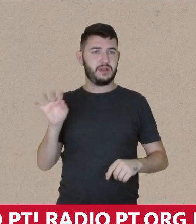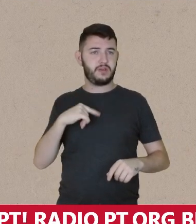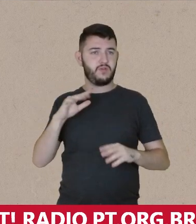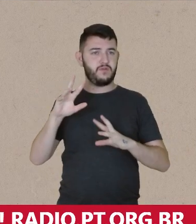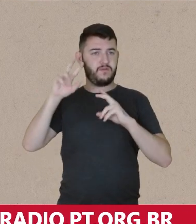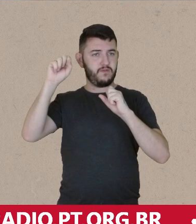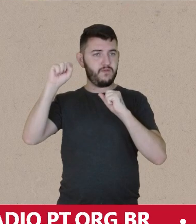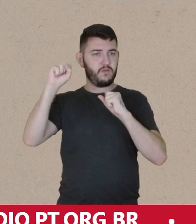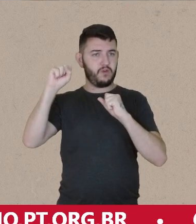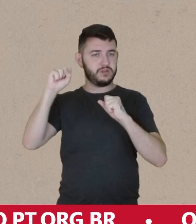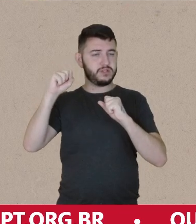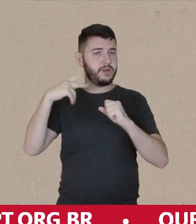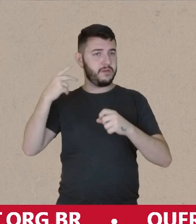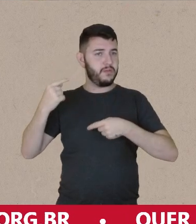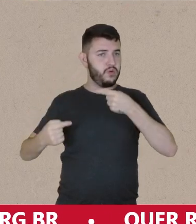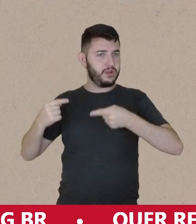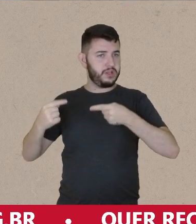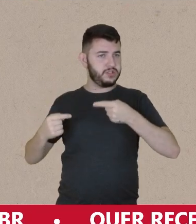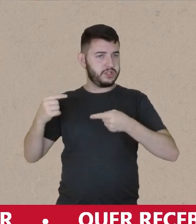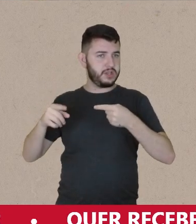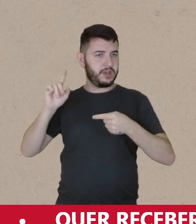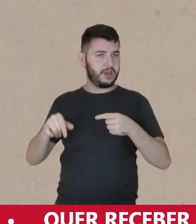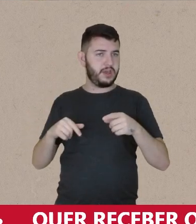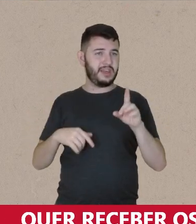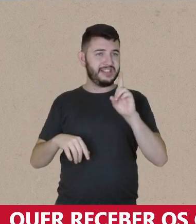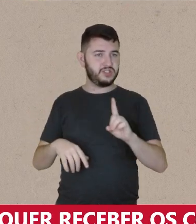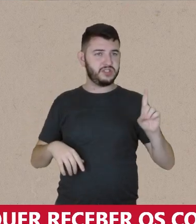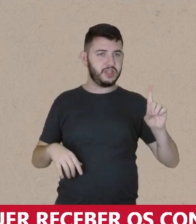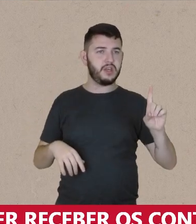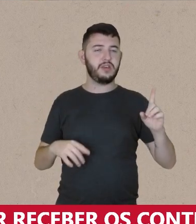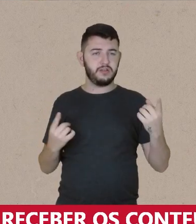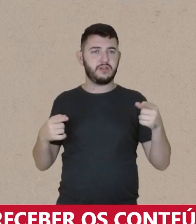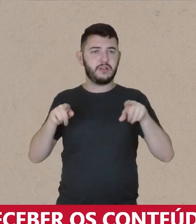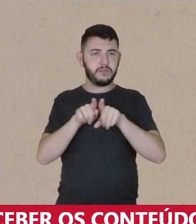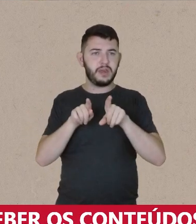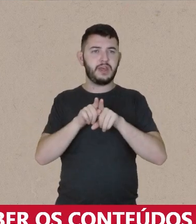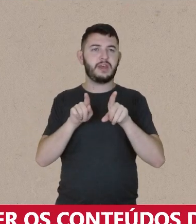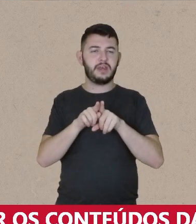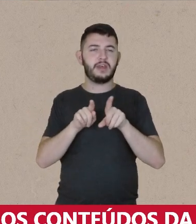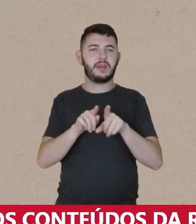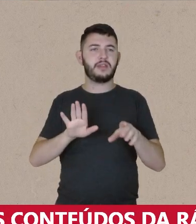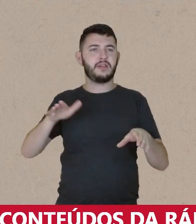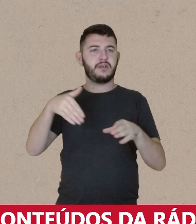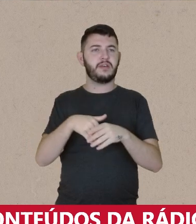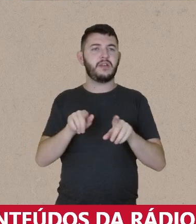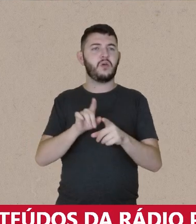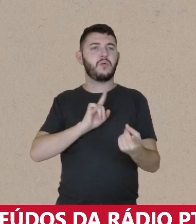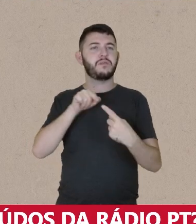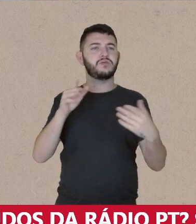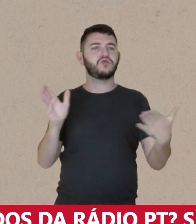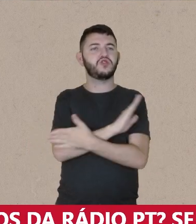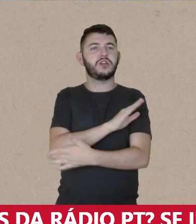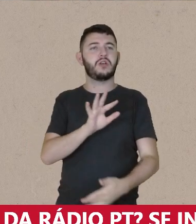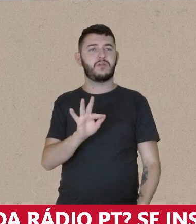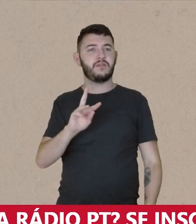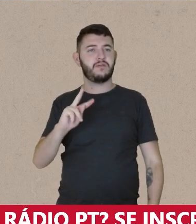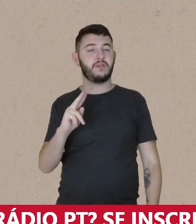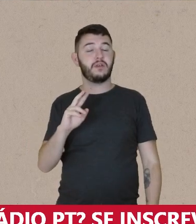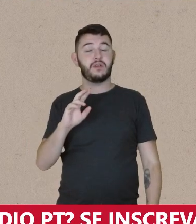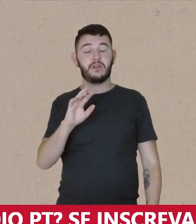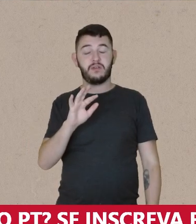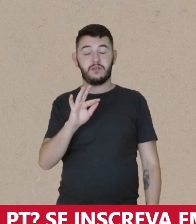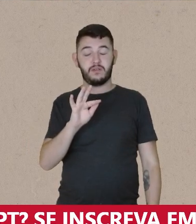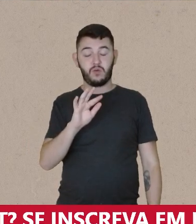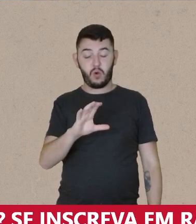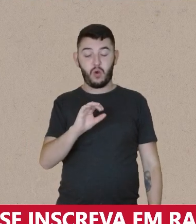de esquerda na luta pelas diretas, pelo impeachment do Collor. E nós temos essa necessidade de novo, de